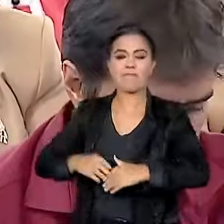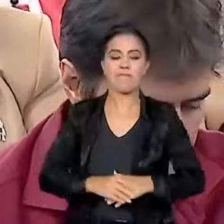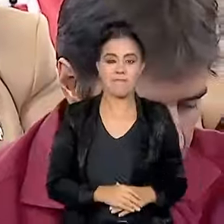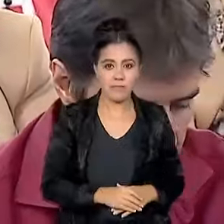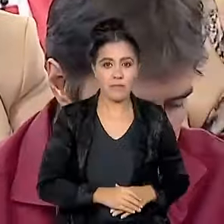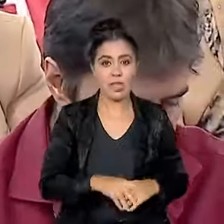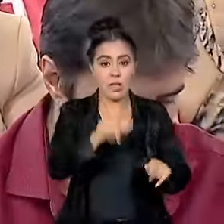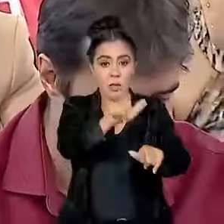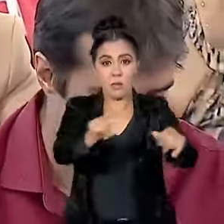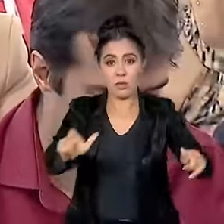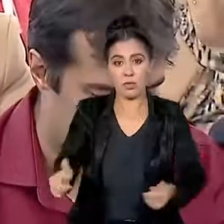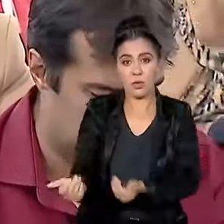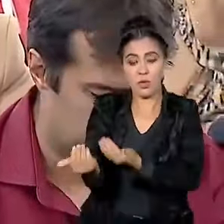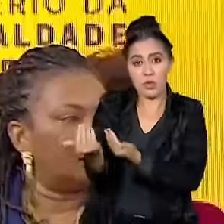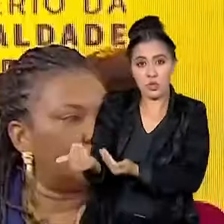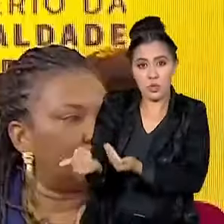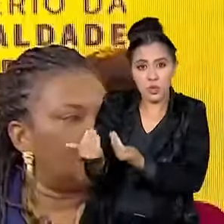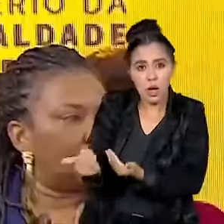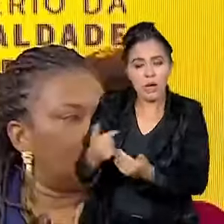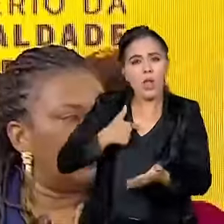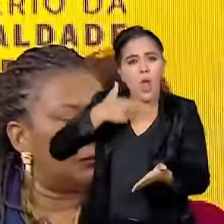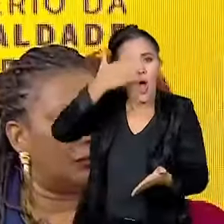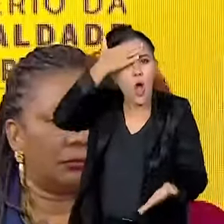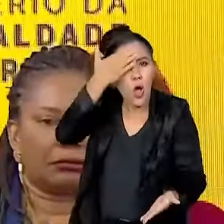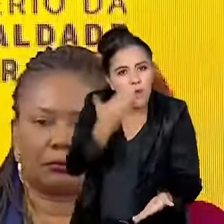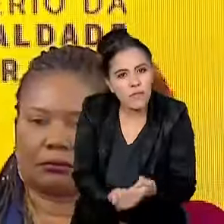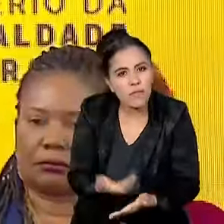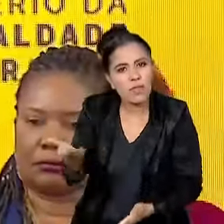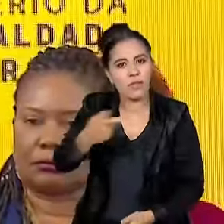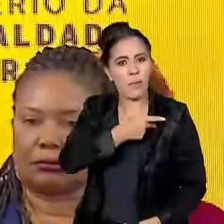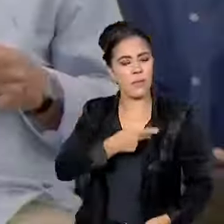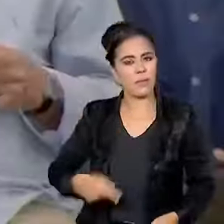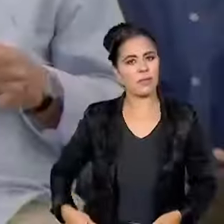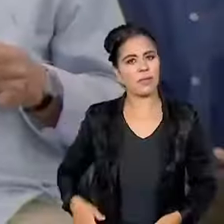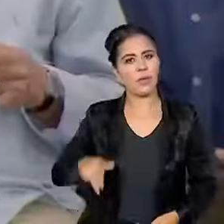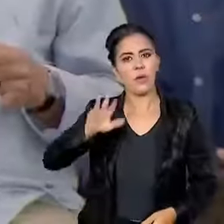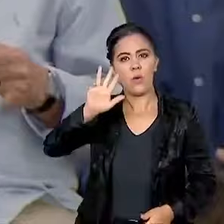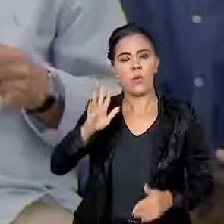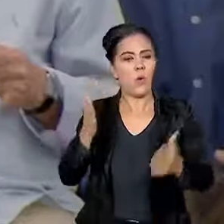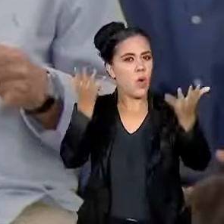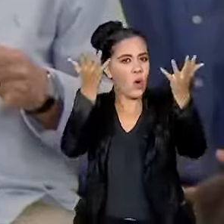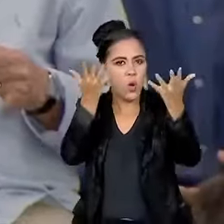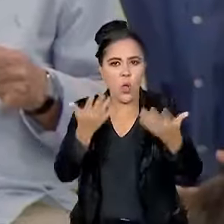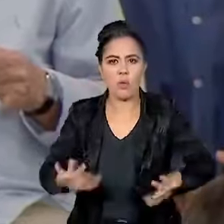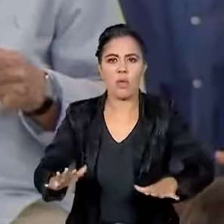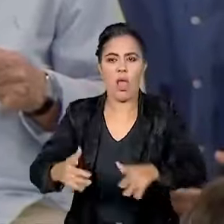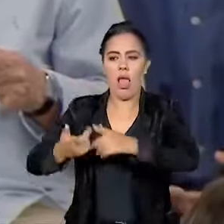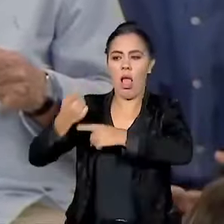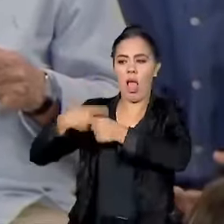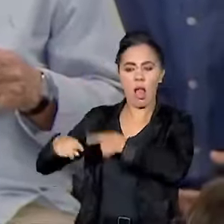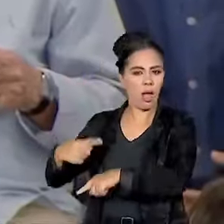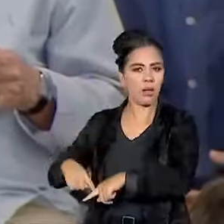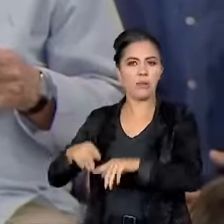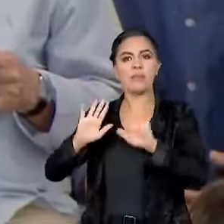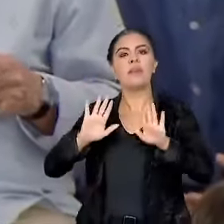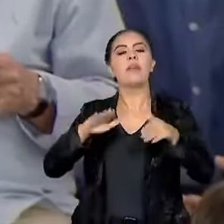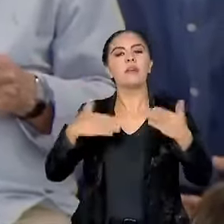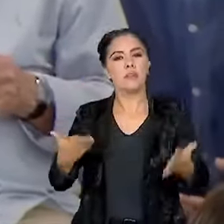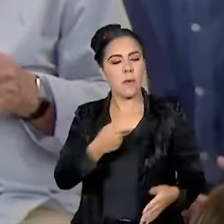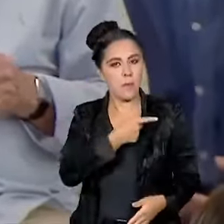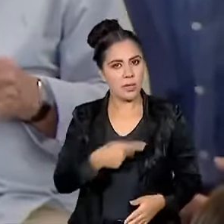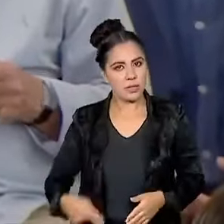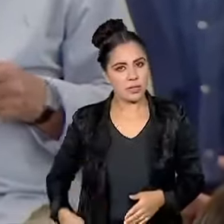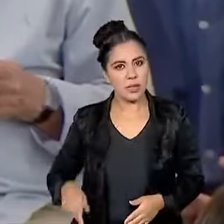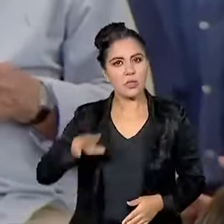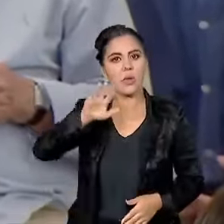Essa juventude hoje diz que confia em Lula e que não quer a volta ao atraso. Aí o presidente Lula